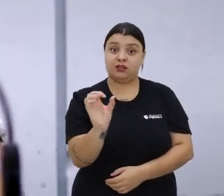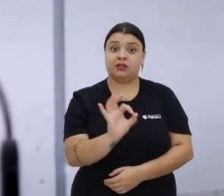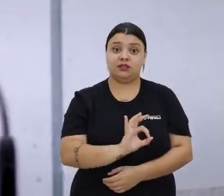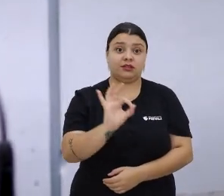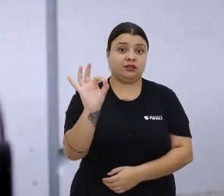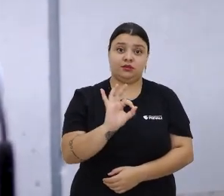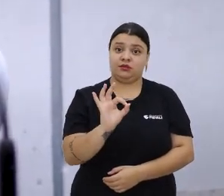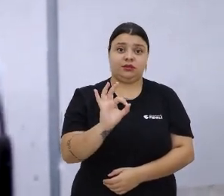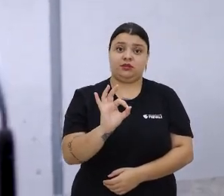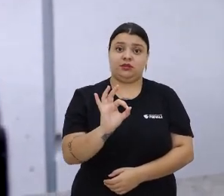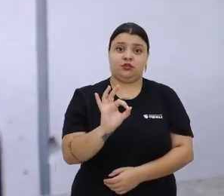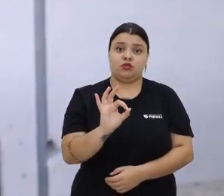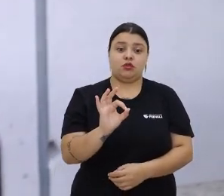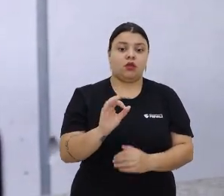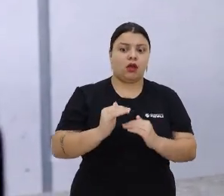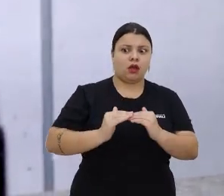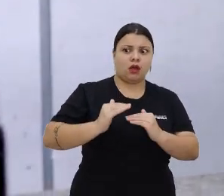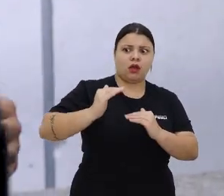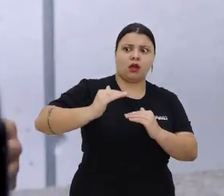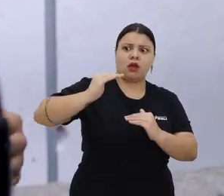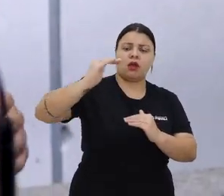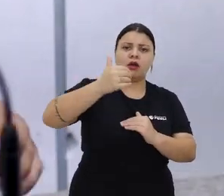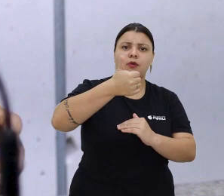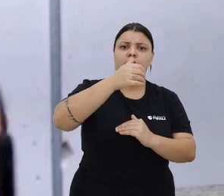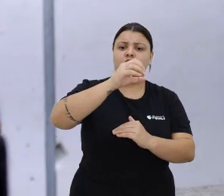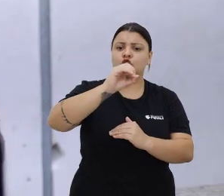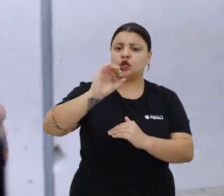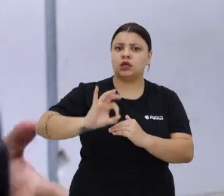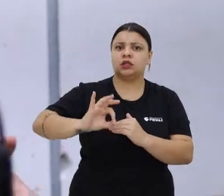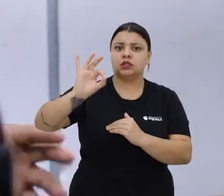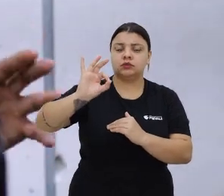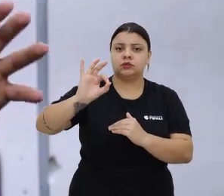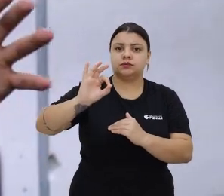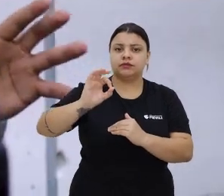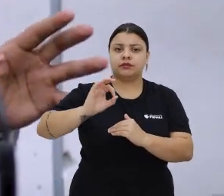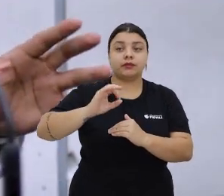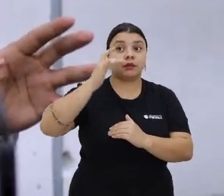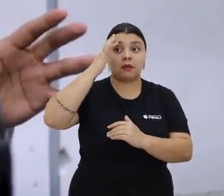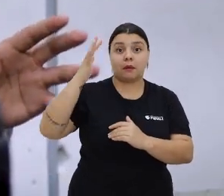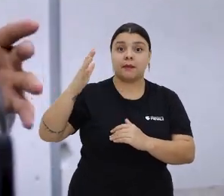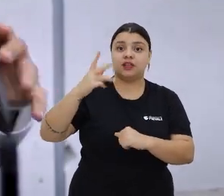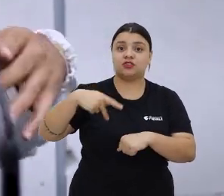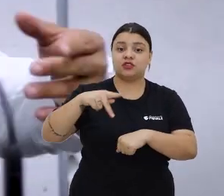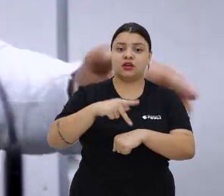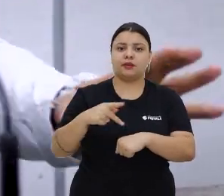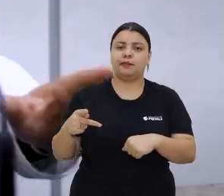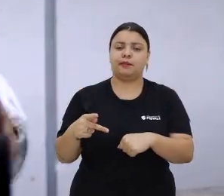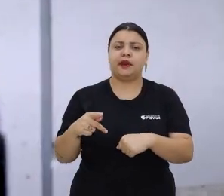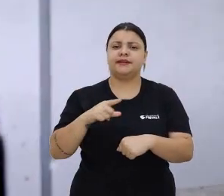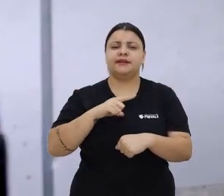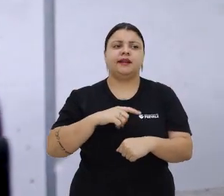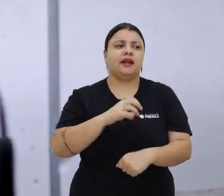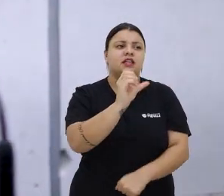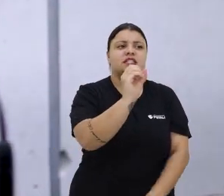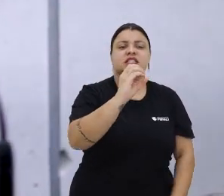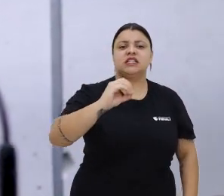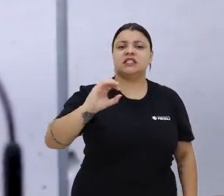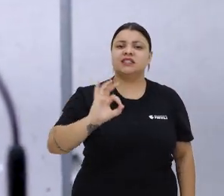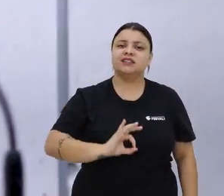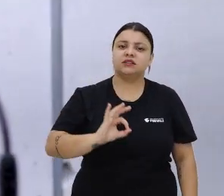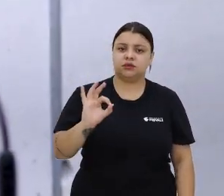último censo aumentou mais 10%. Tu imagina, país que... Vamos botar lá que tenha